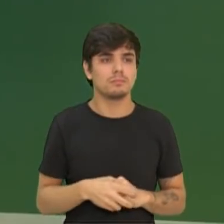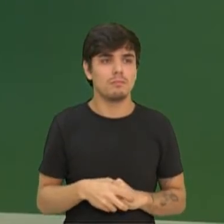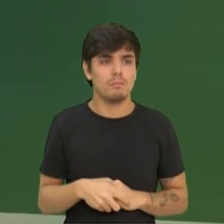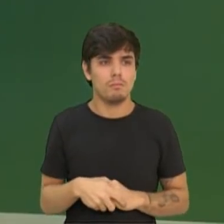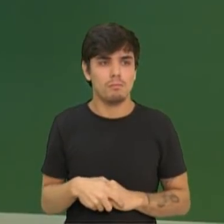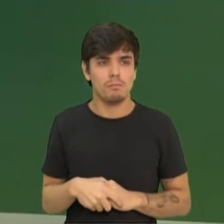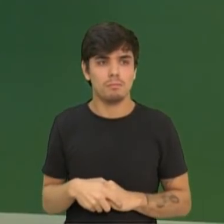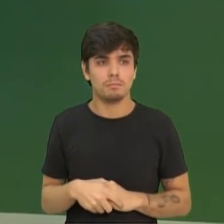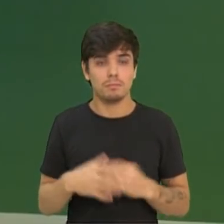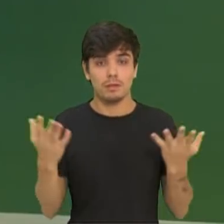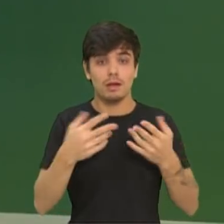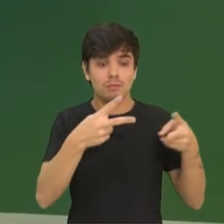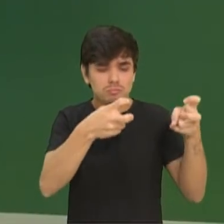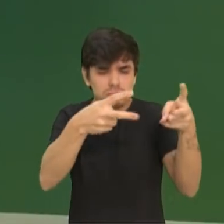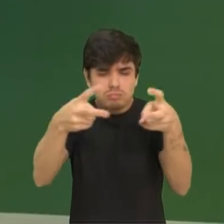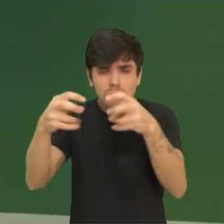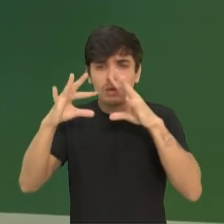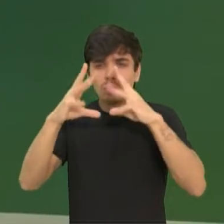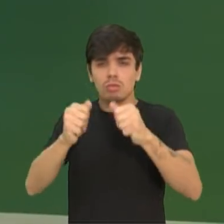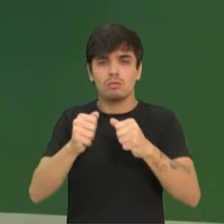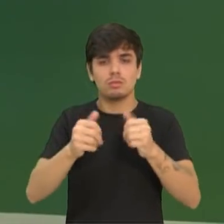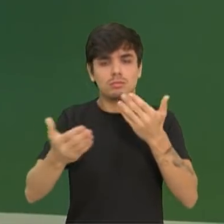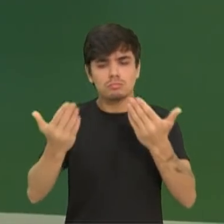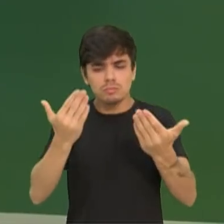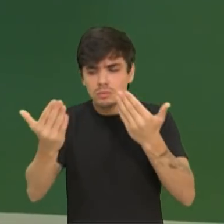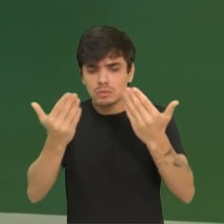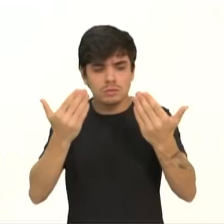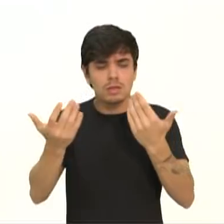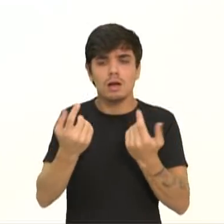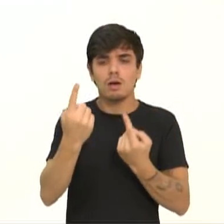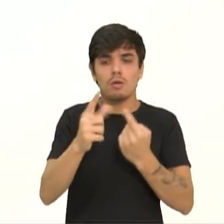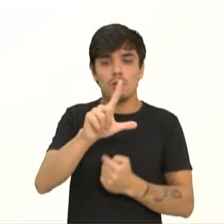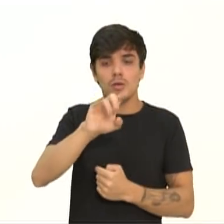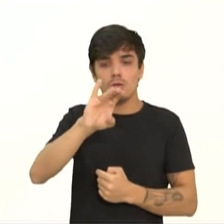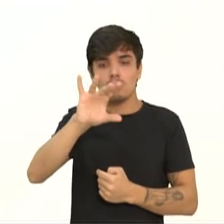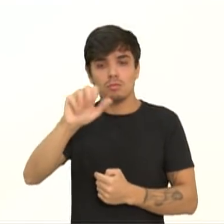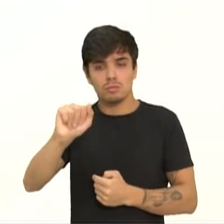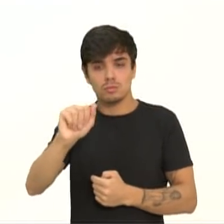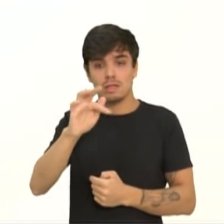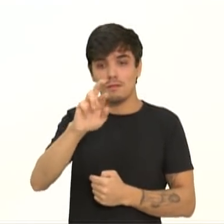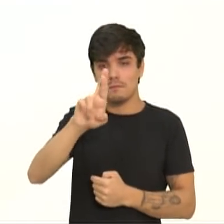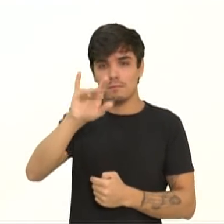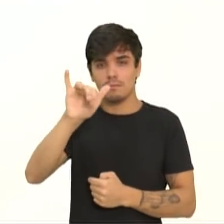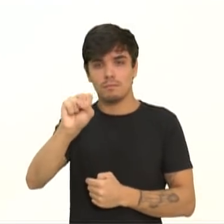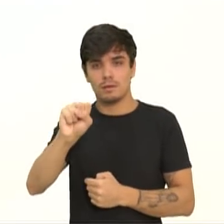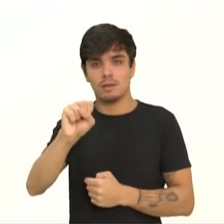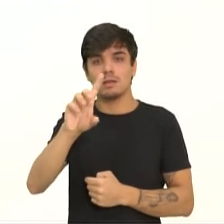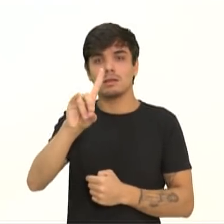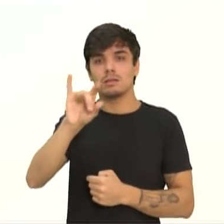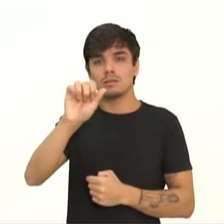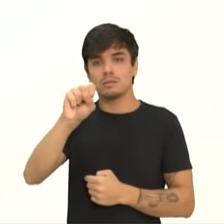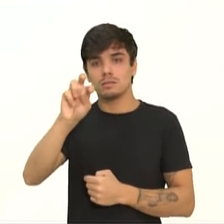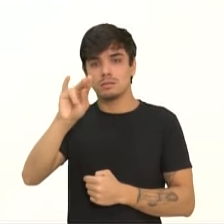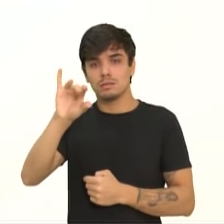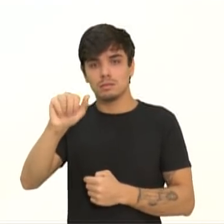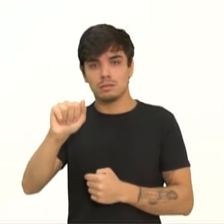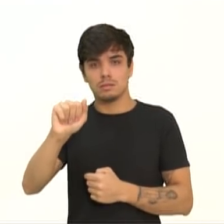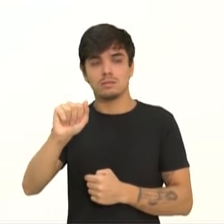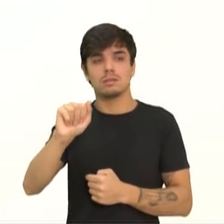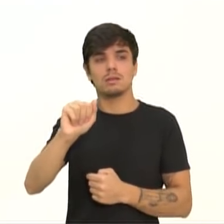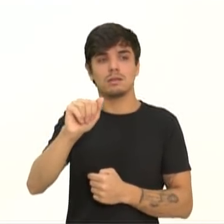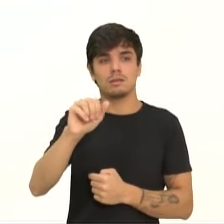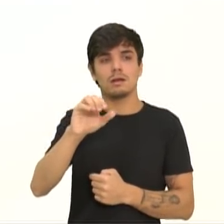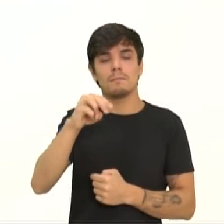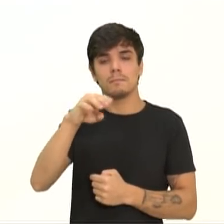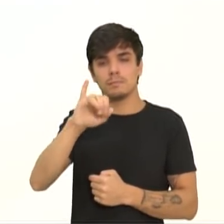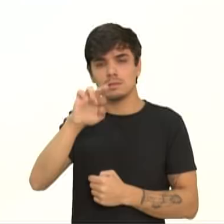Agora compare todas essas palavras. Lúcia, férias, distância, mistérios, parecia